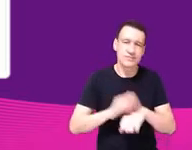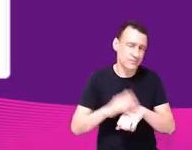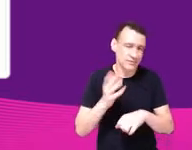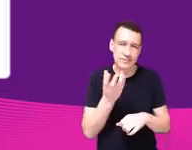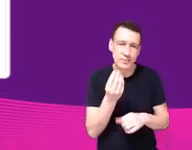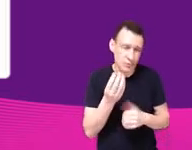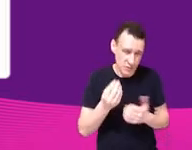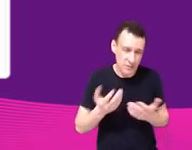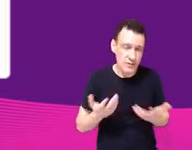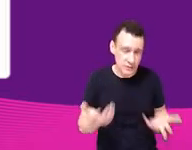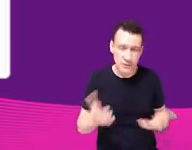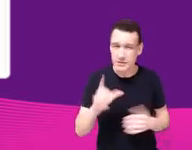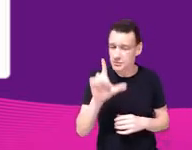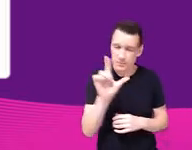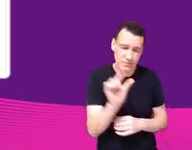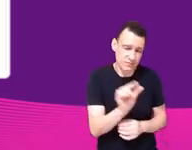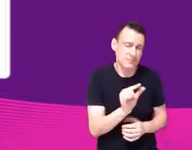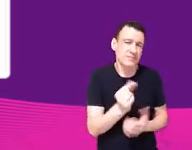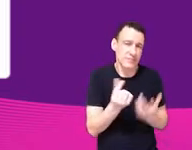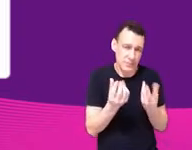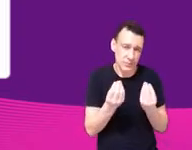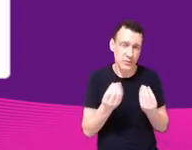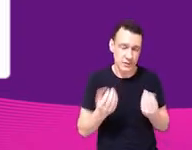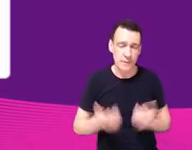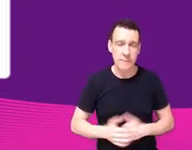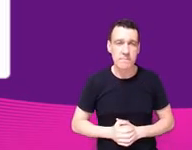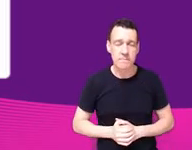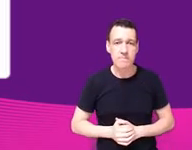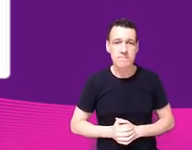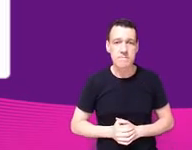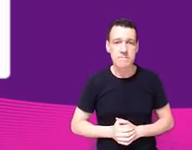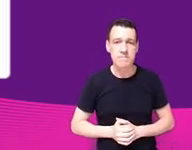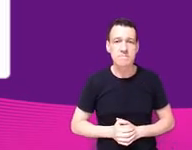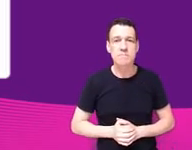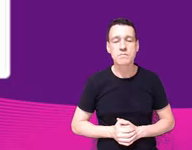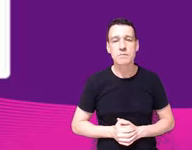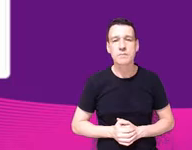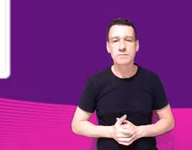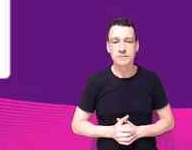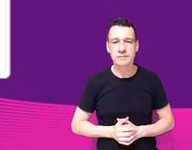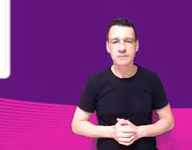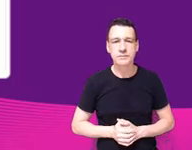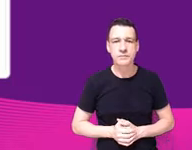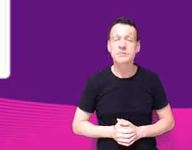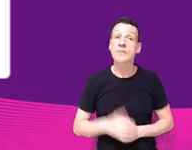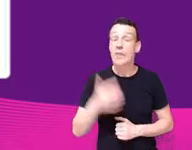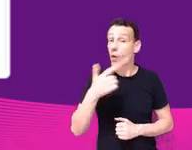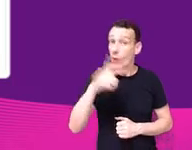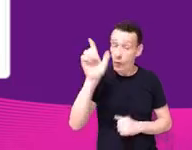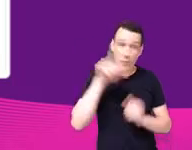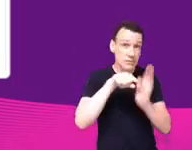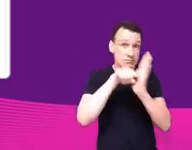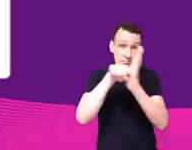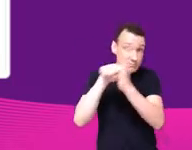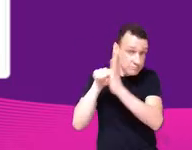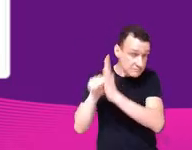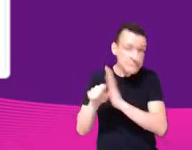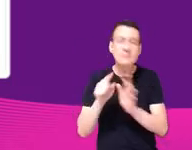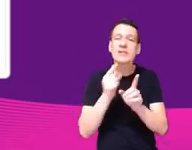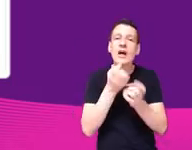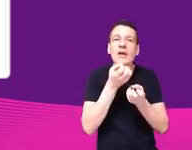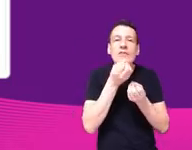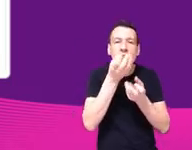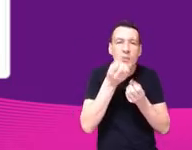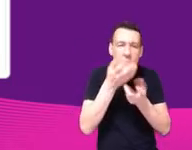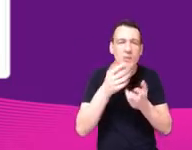transplantes renais a partir de doadores vivos. Um segundo registro que mostra dados bem interessantes é